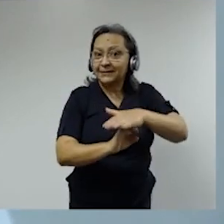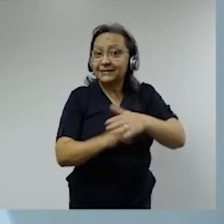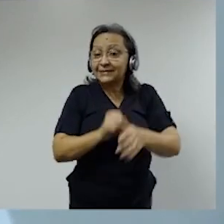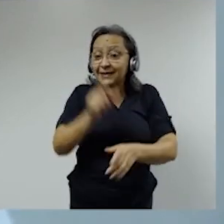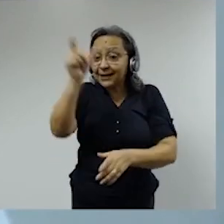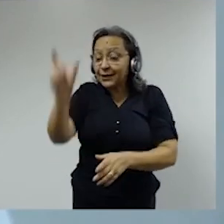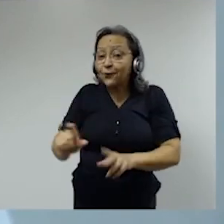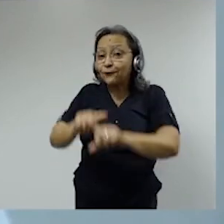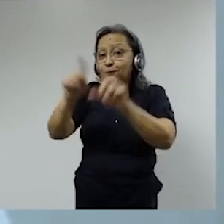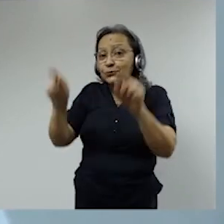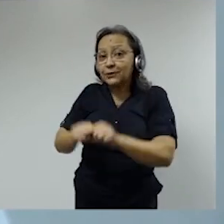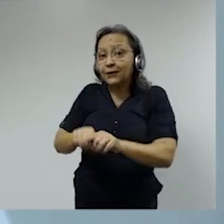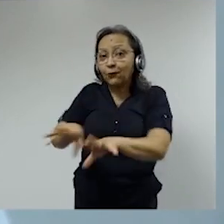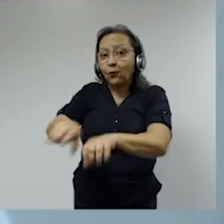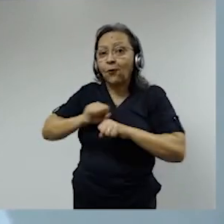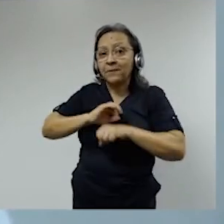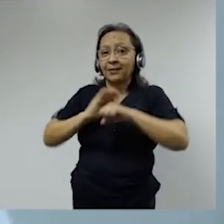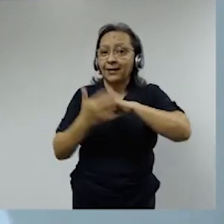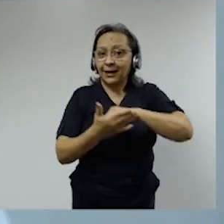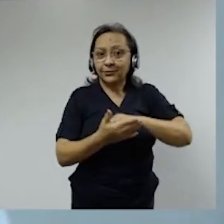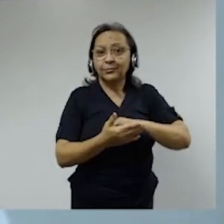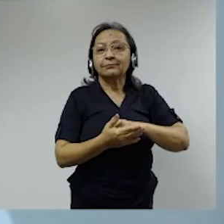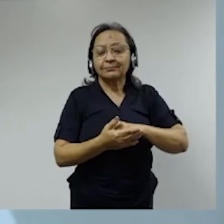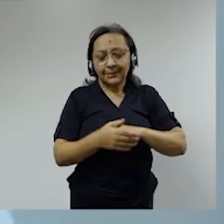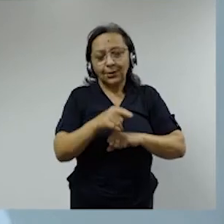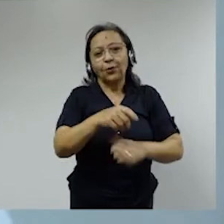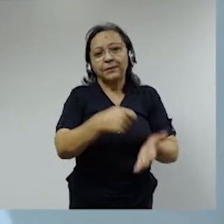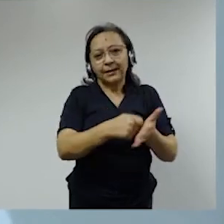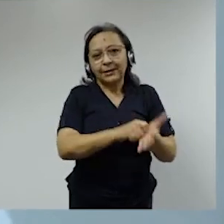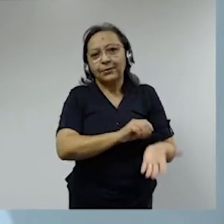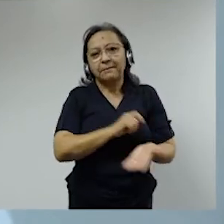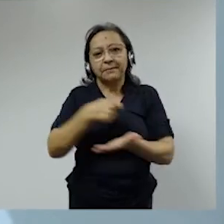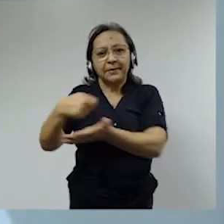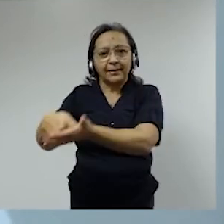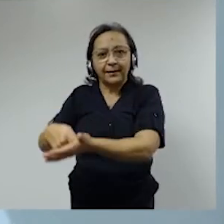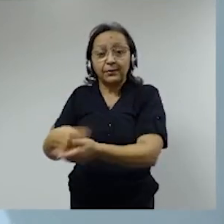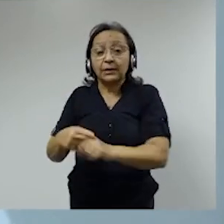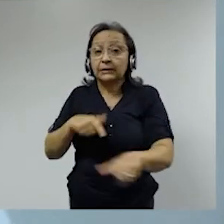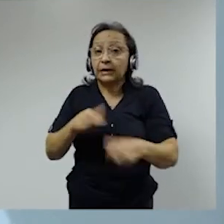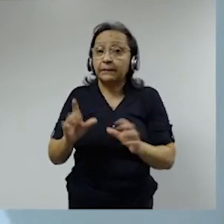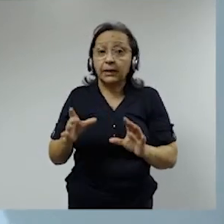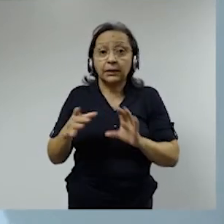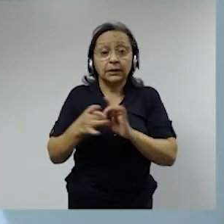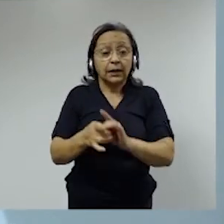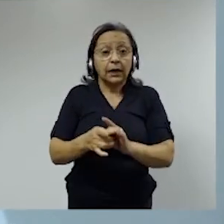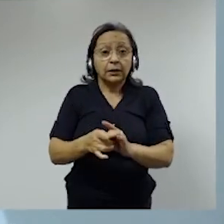A responsabilidade do empregador na área da saúde ela é objetiva, porque ele trabalha diretamente com o